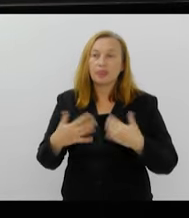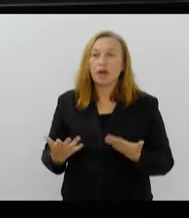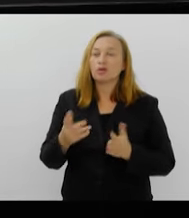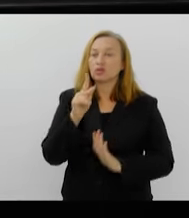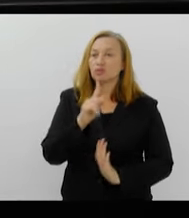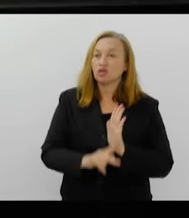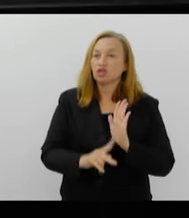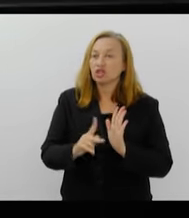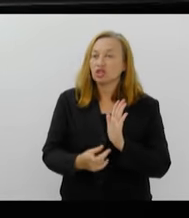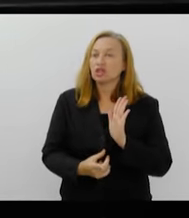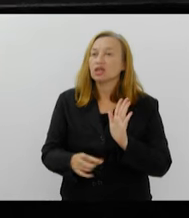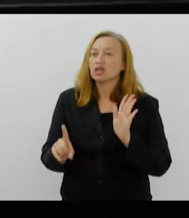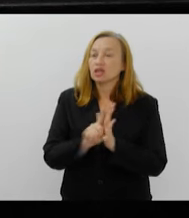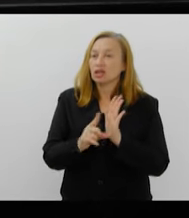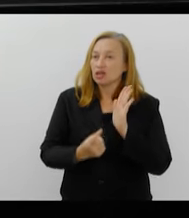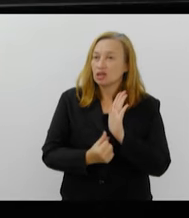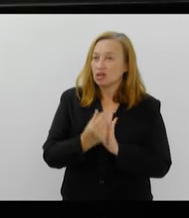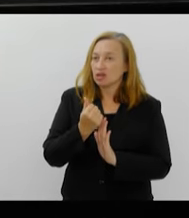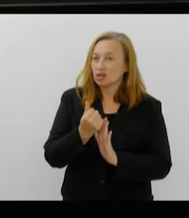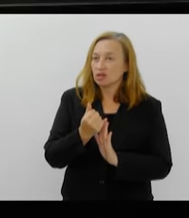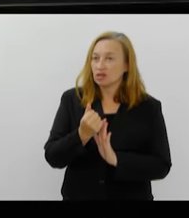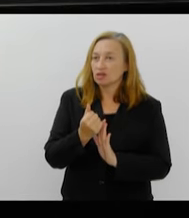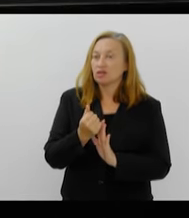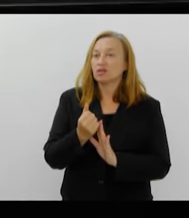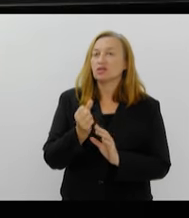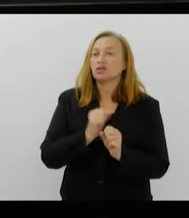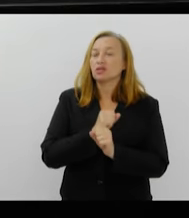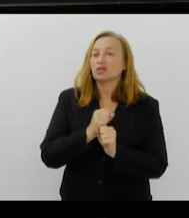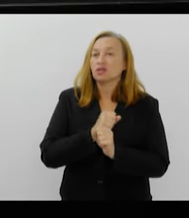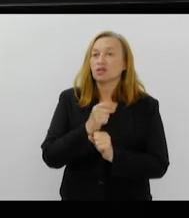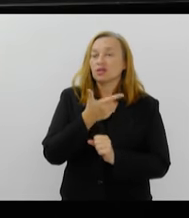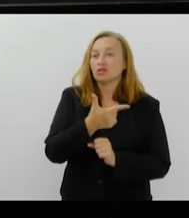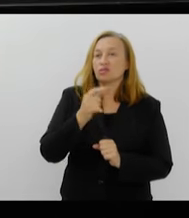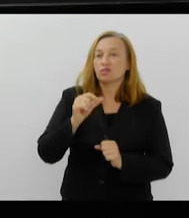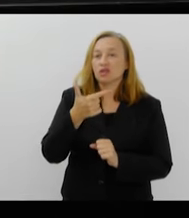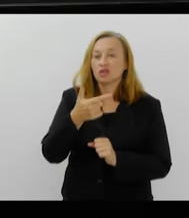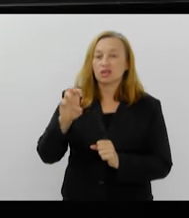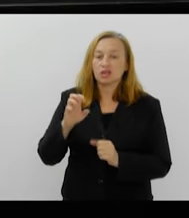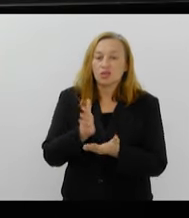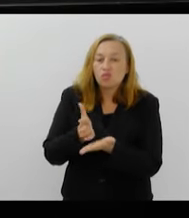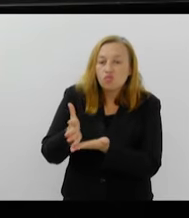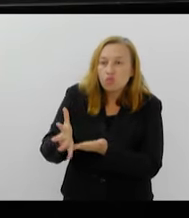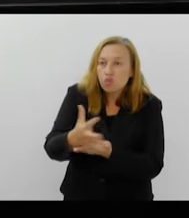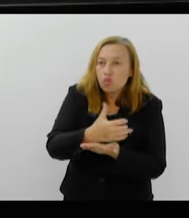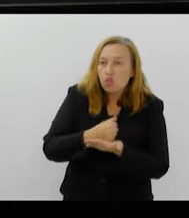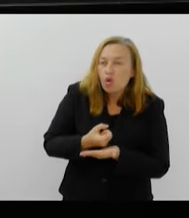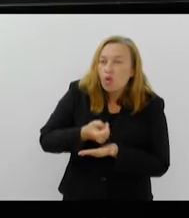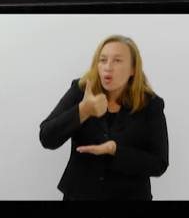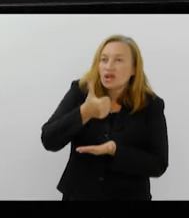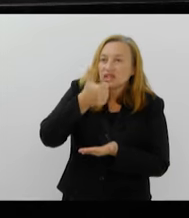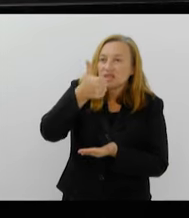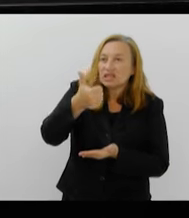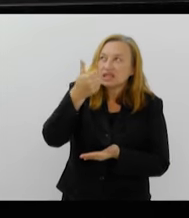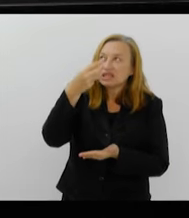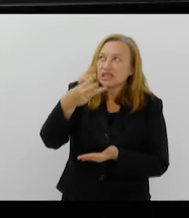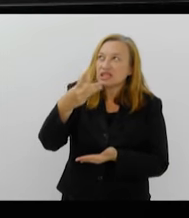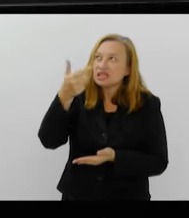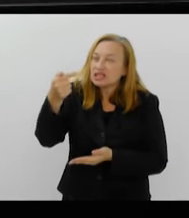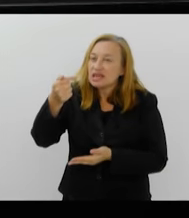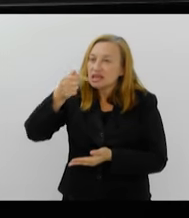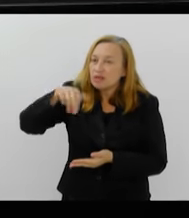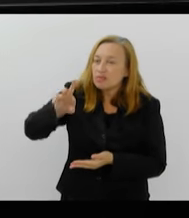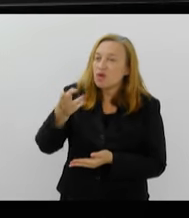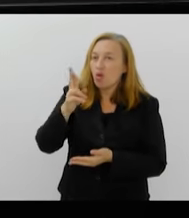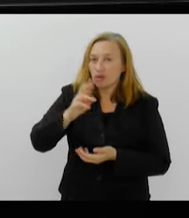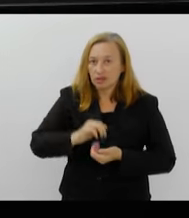Lei Orçamentária Anual de 2025 prevê uma arrecadação no total de quase 137